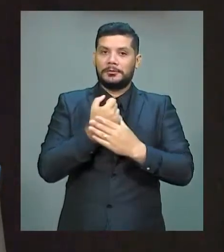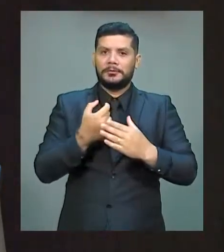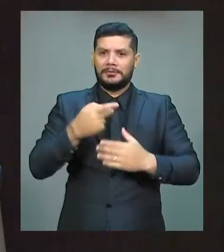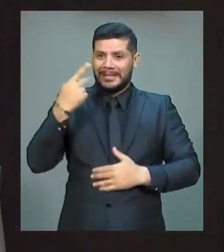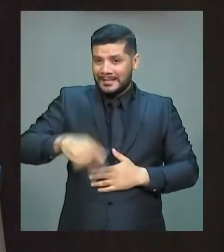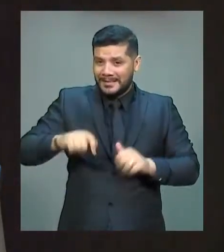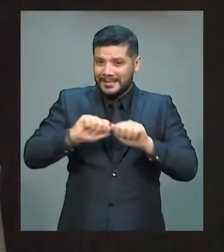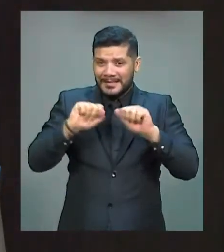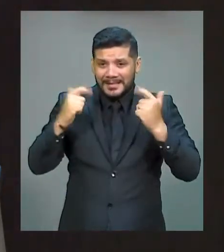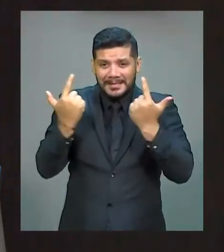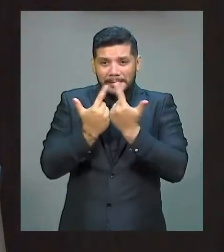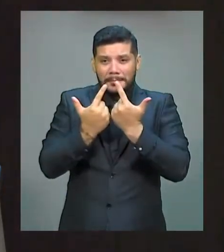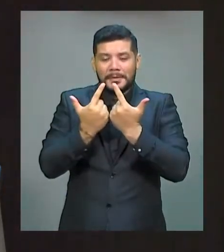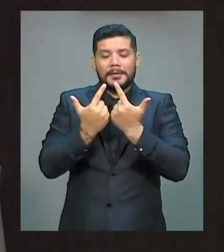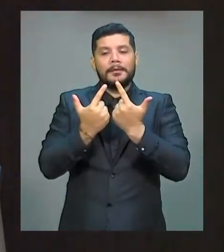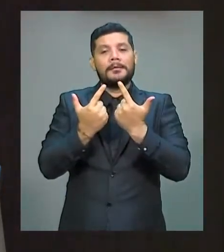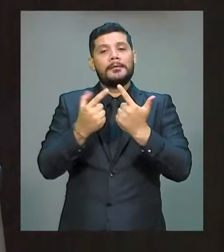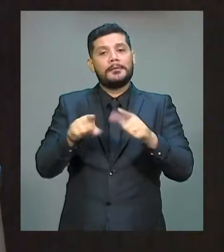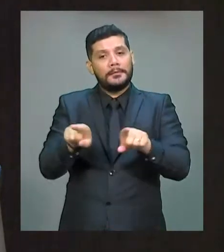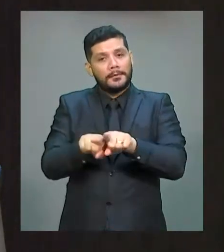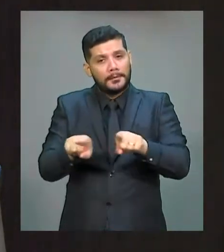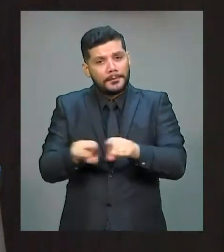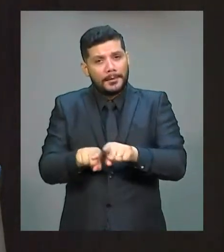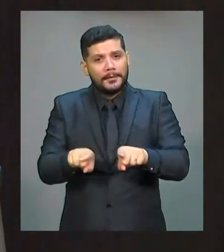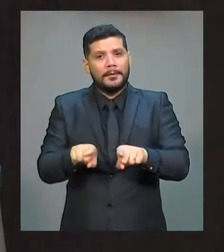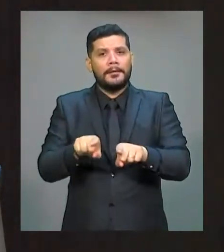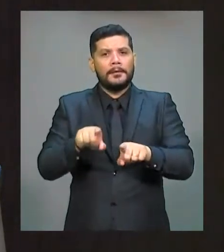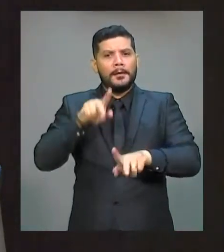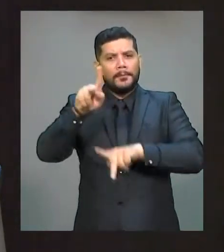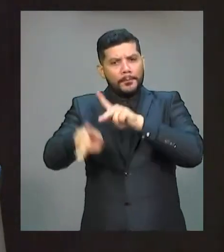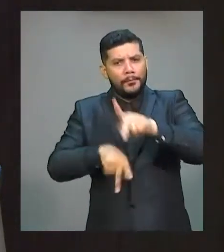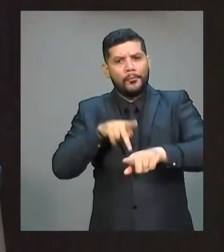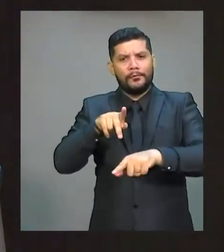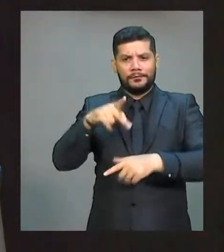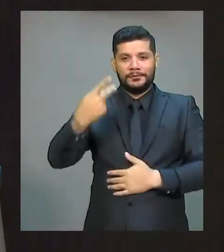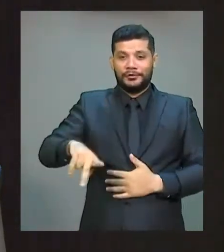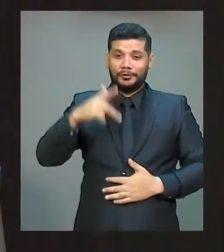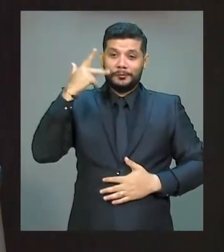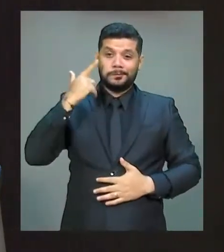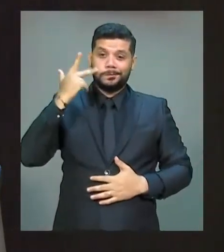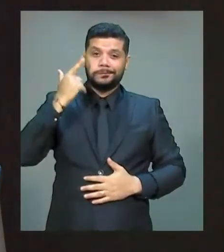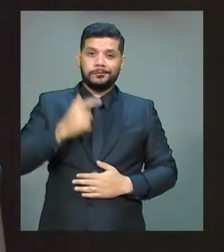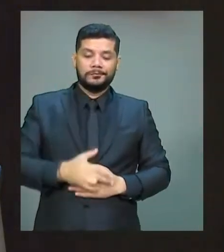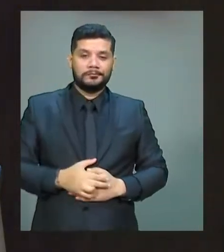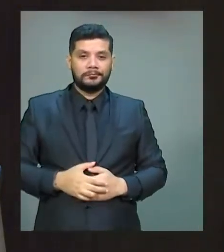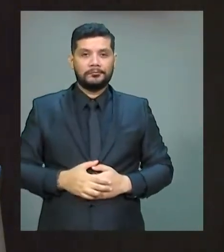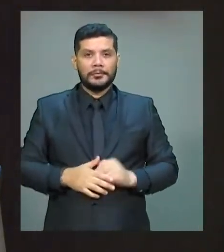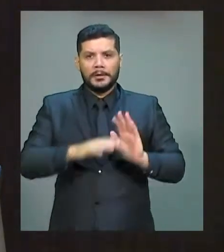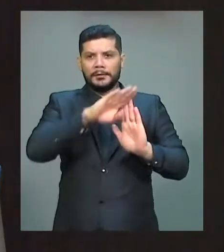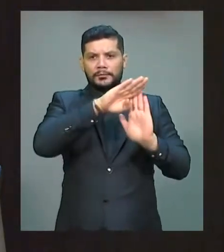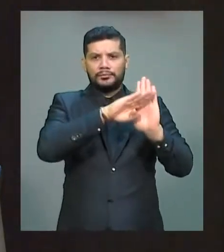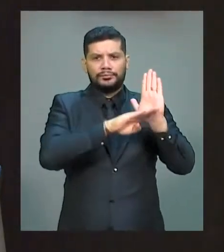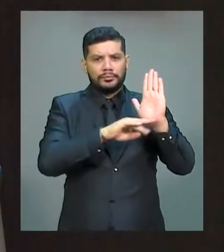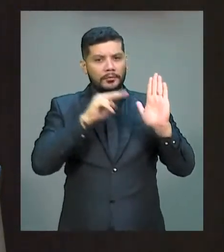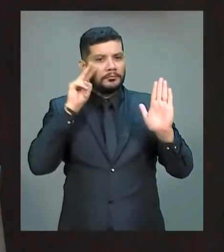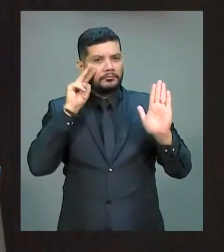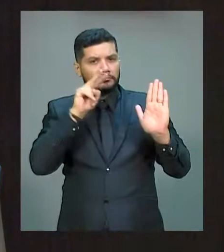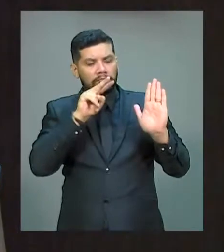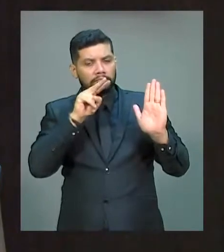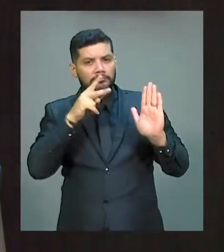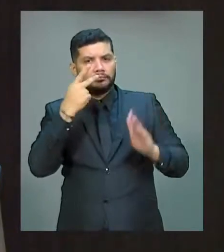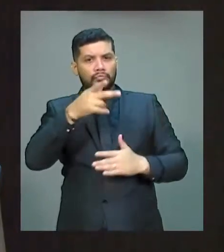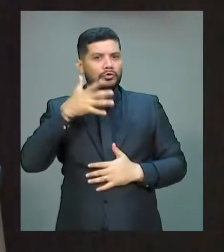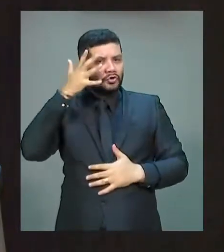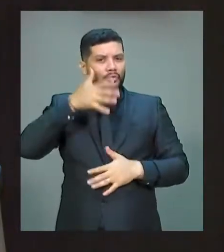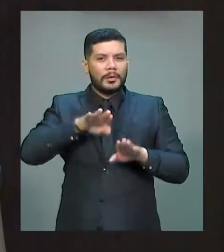casa, mas a todo o povo cearense. Eu acabo de ouvir o pronunciamento da mesa diretora.